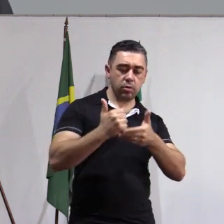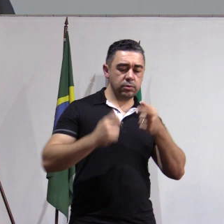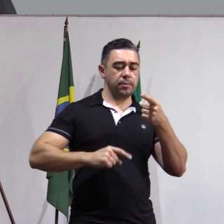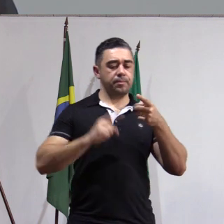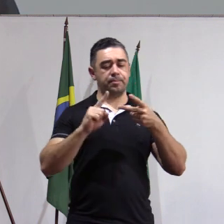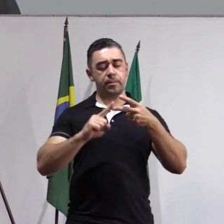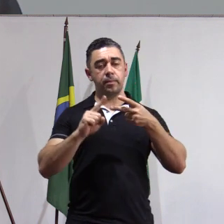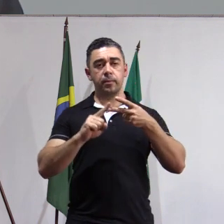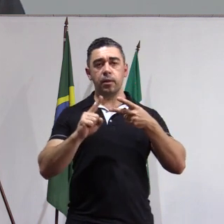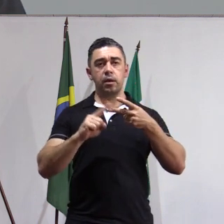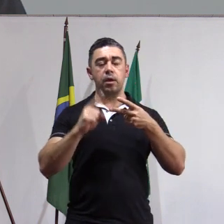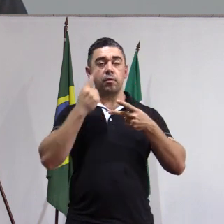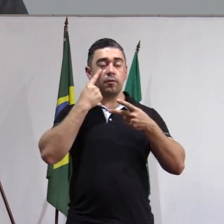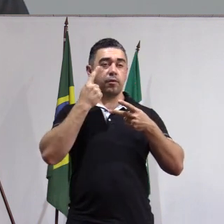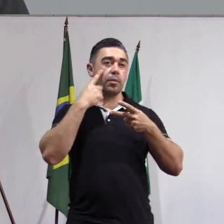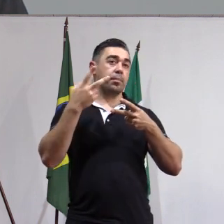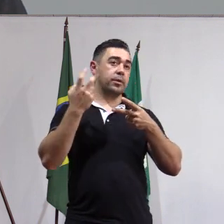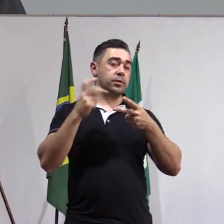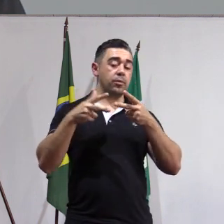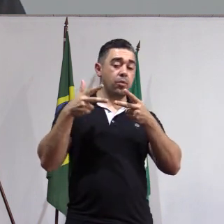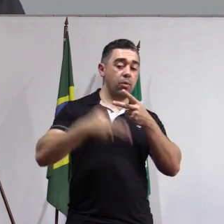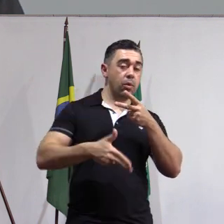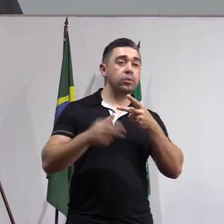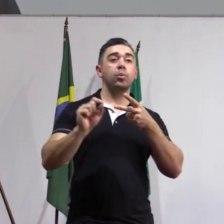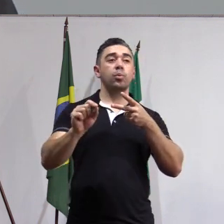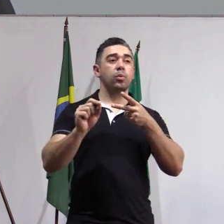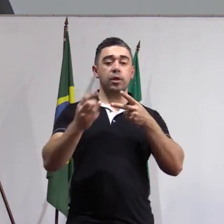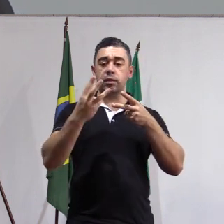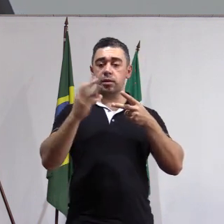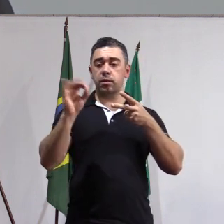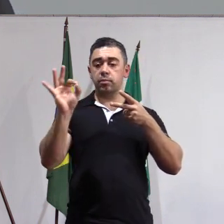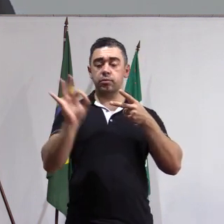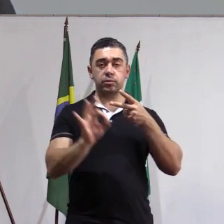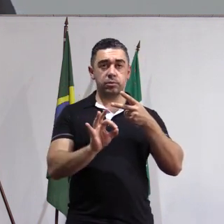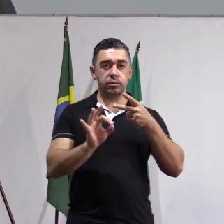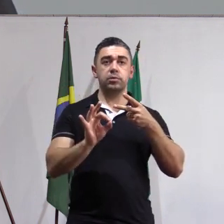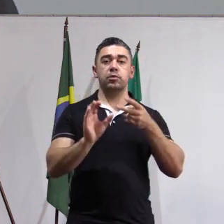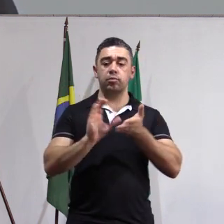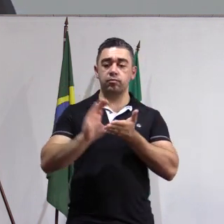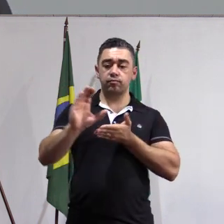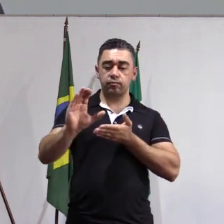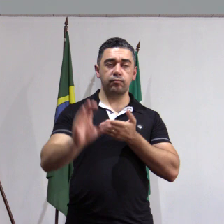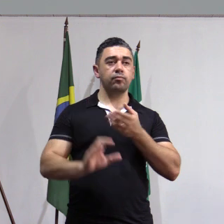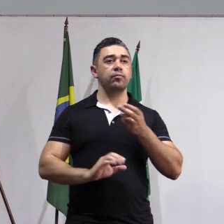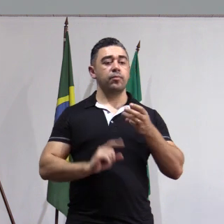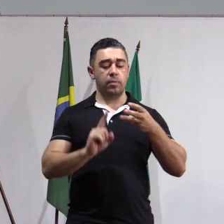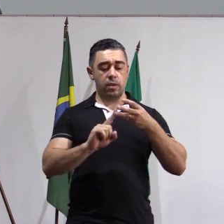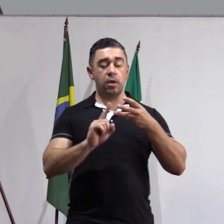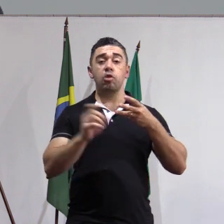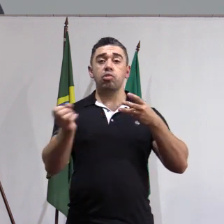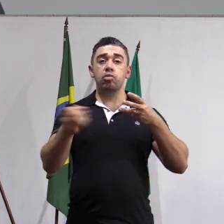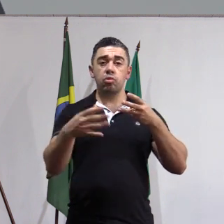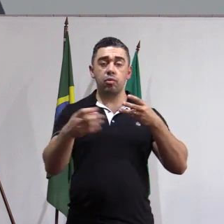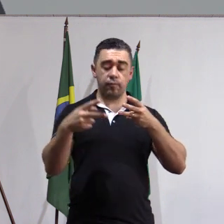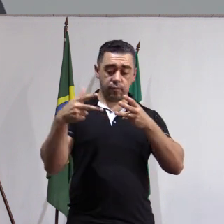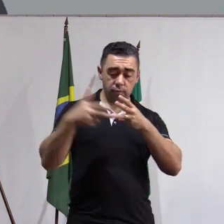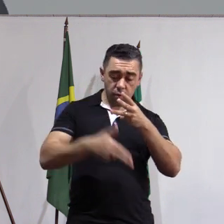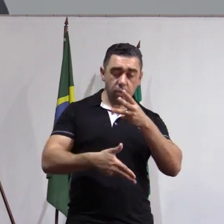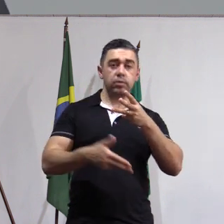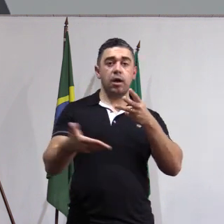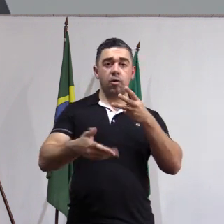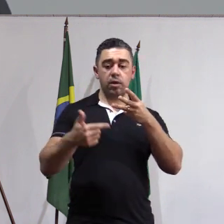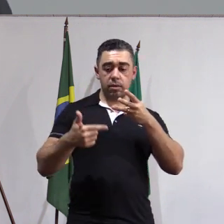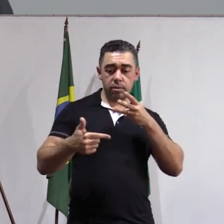Não dá para fazer isso sem olhar para o corte dos 30% no orçamento, para esse novo corte anunciado ao longo